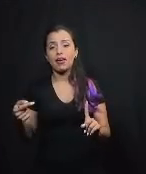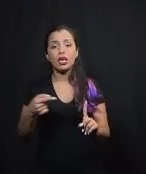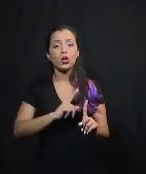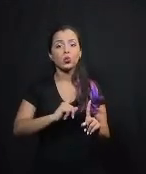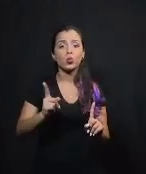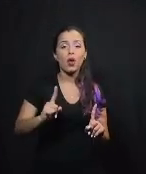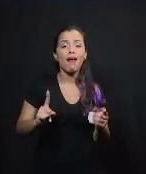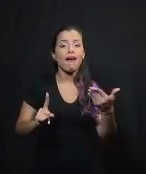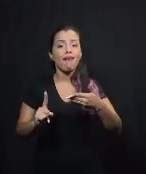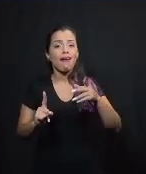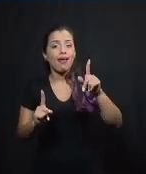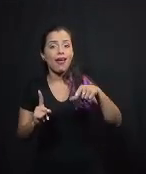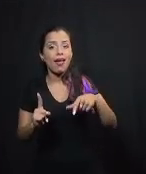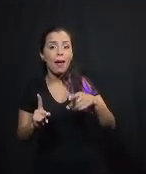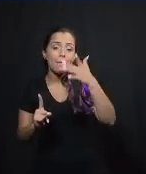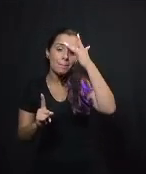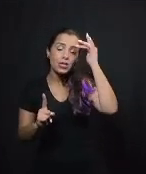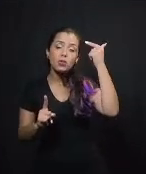as pessoas pensam,